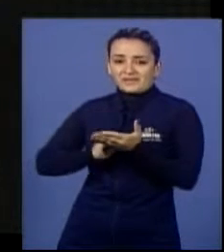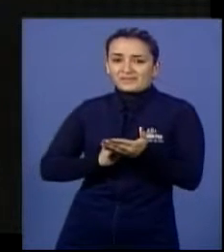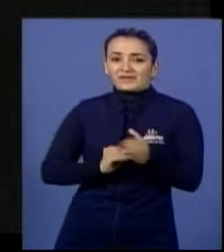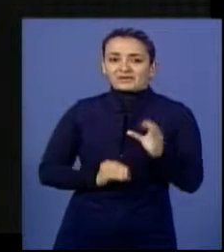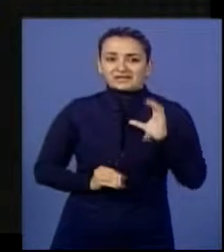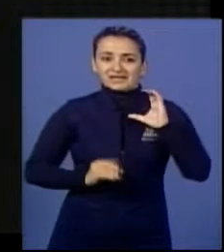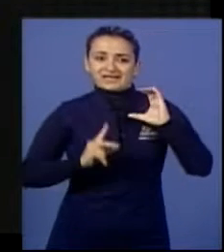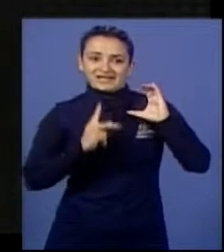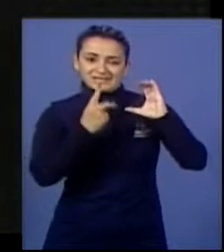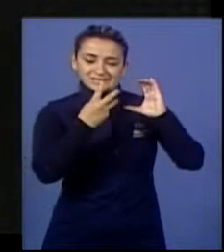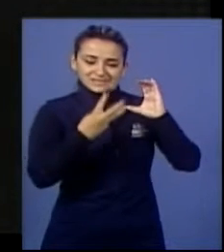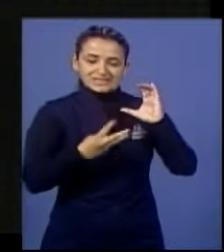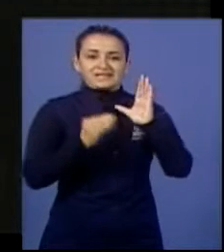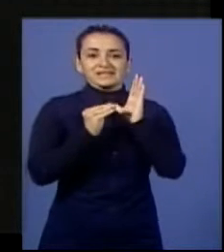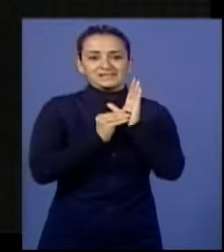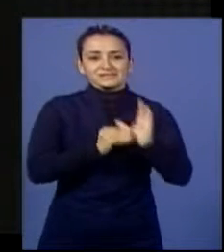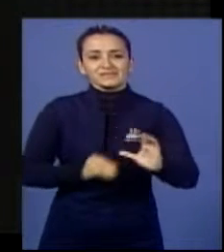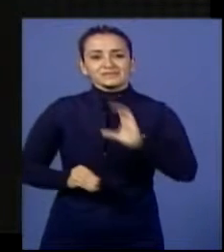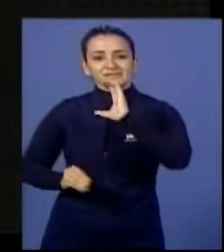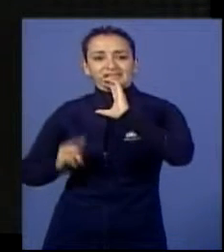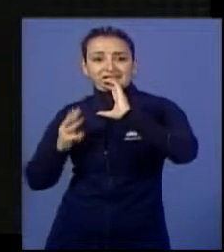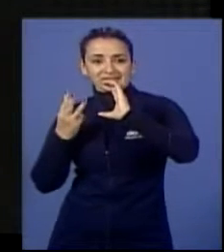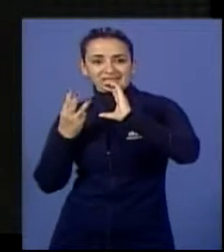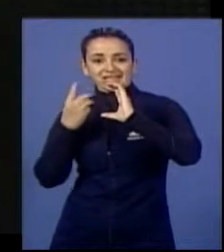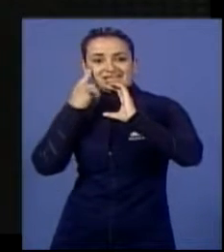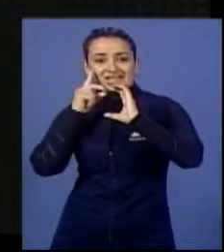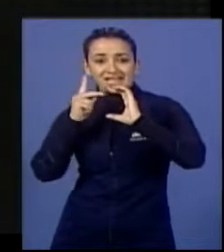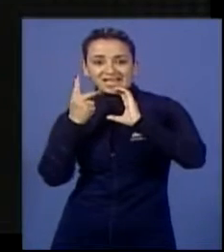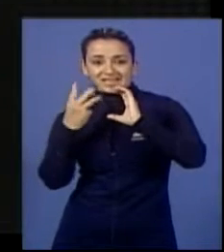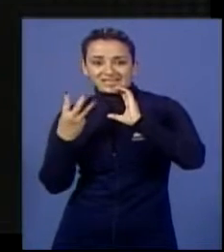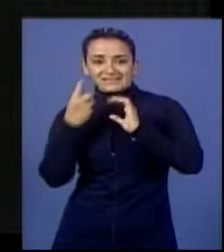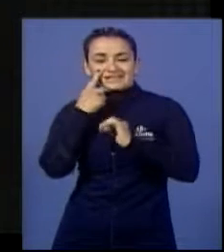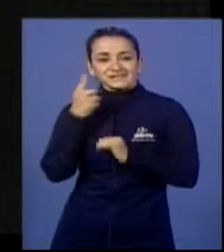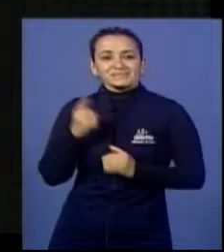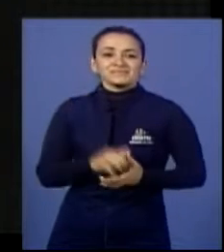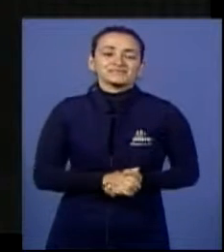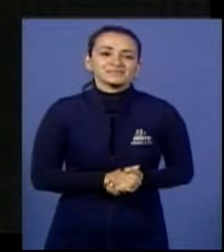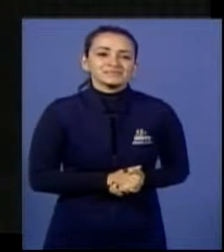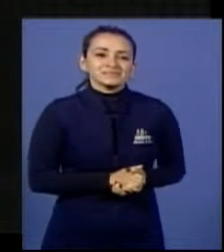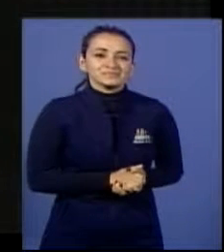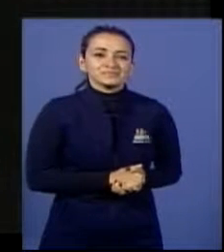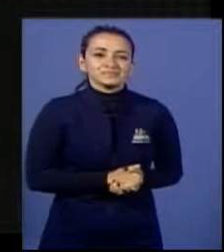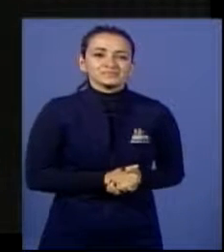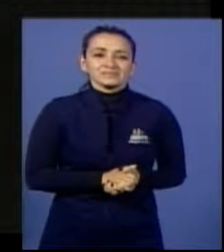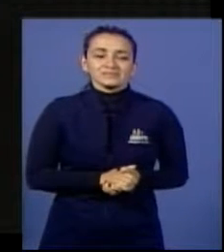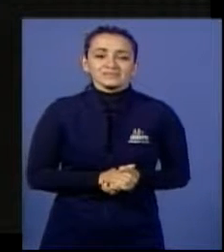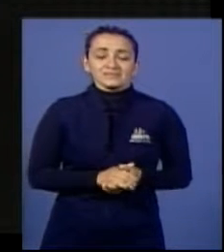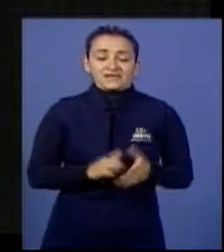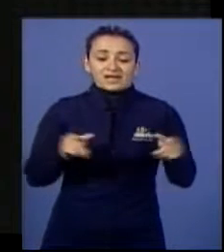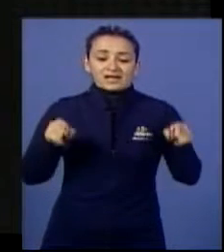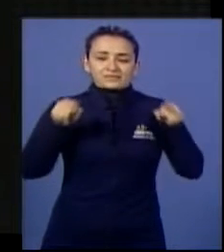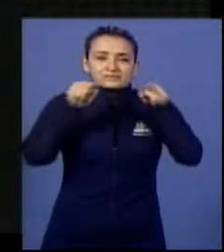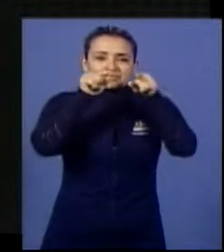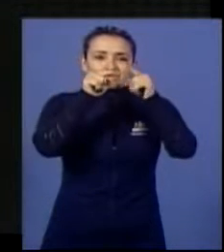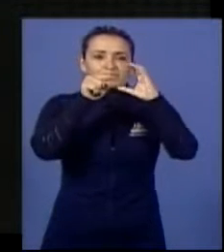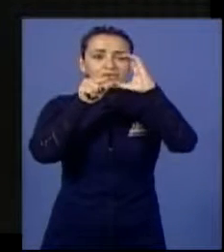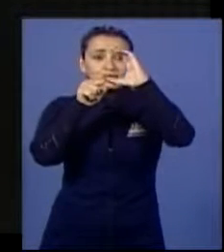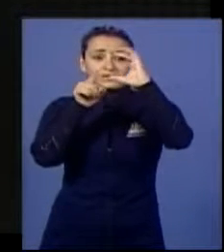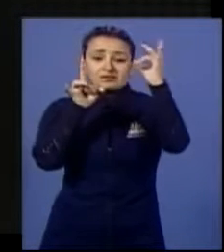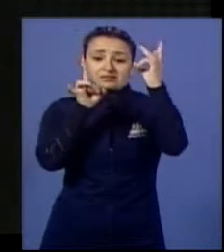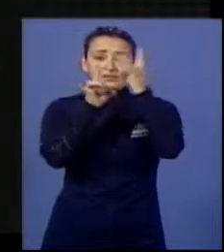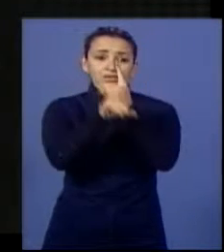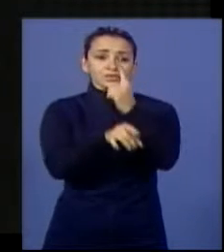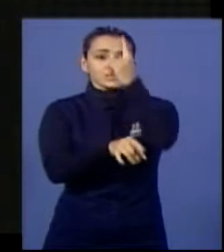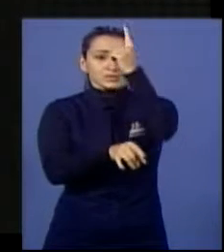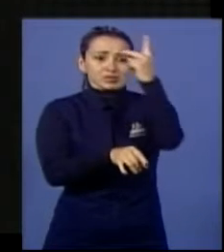também. Nesse outro, faltam 3. Repare neste outro carbono aqui, ó. Esse carbono aqui já está completo,